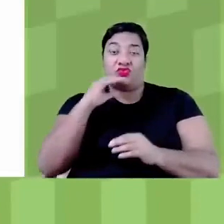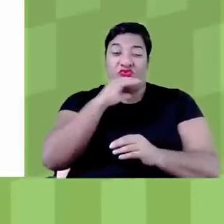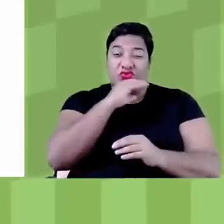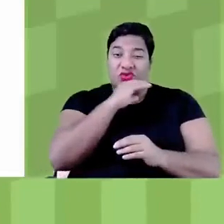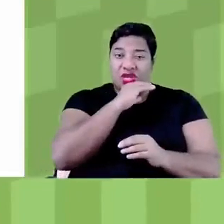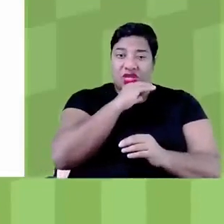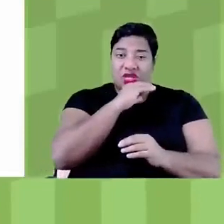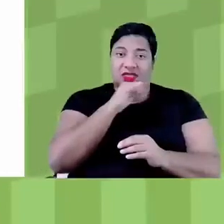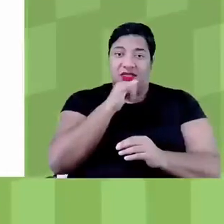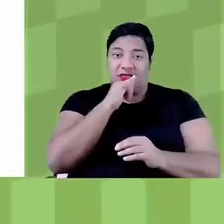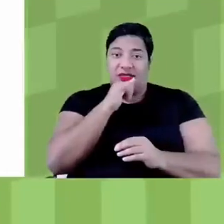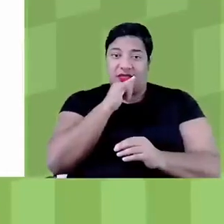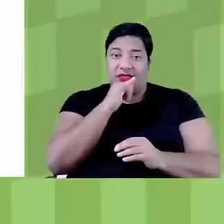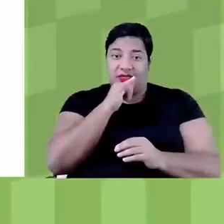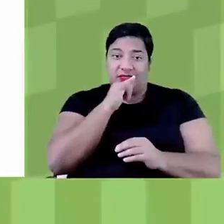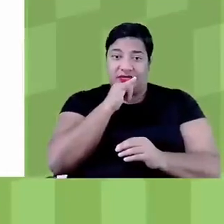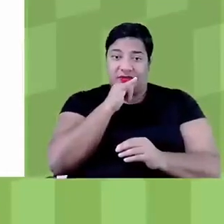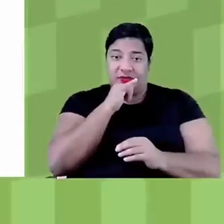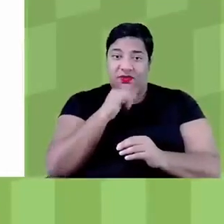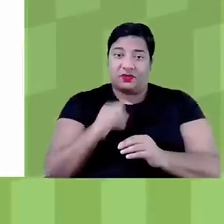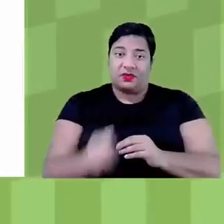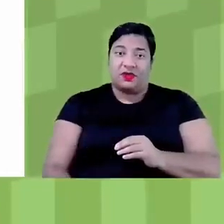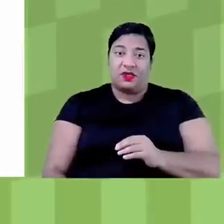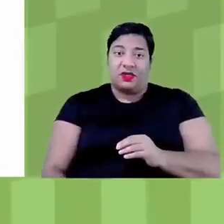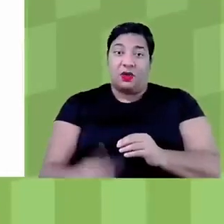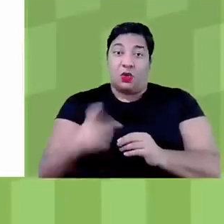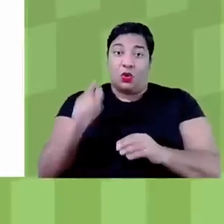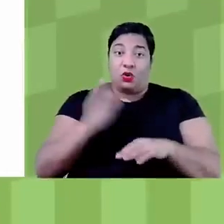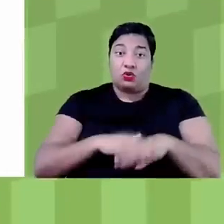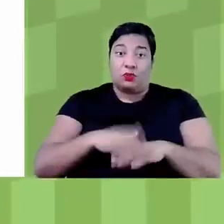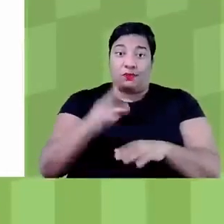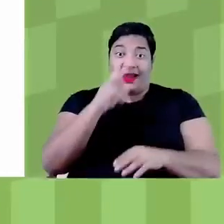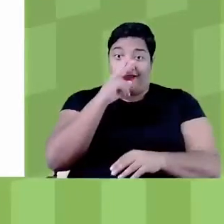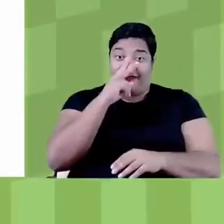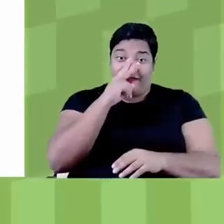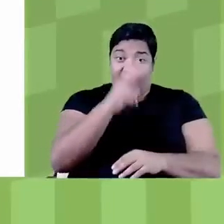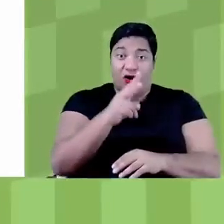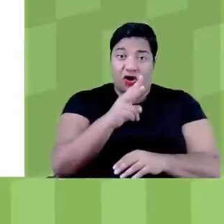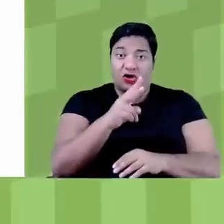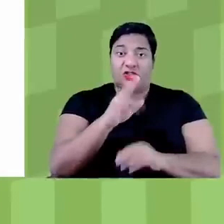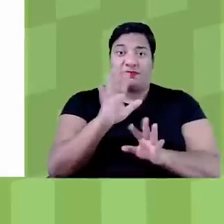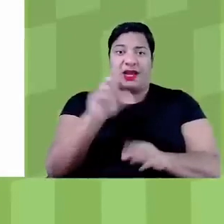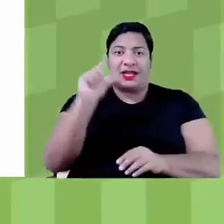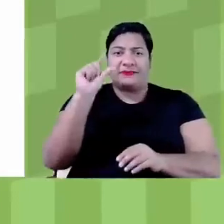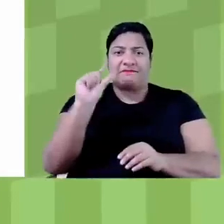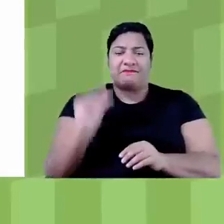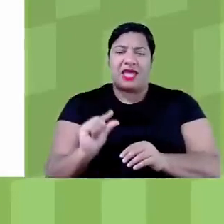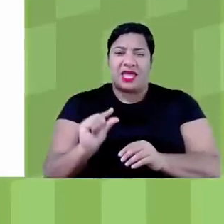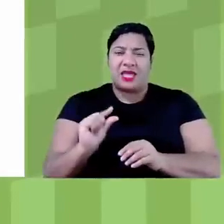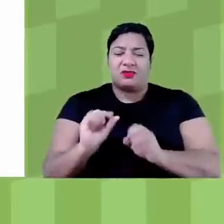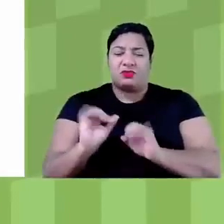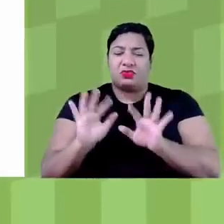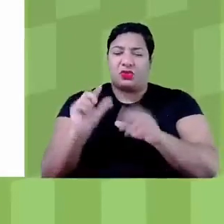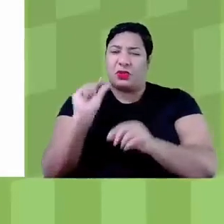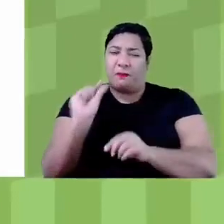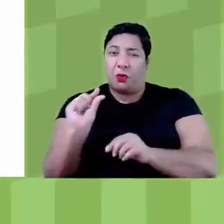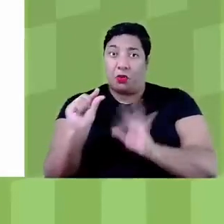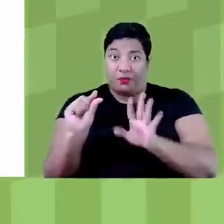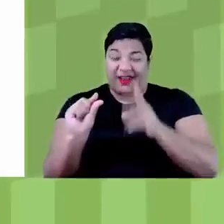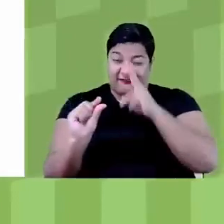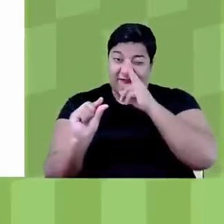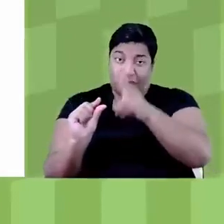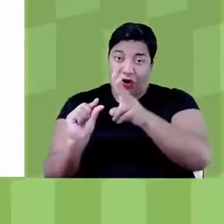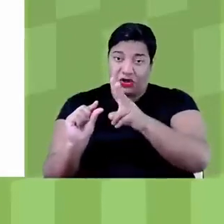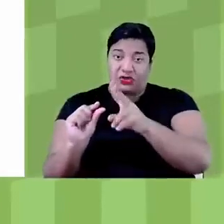o hexafluoreto de enxofre, é o mais forte de todos, mas ele é menos emitido. Mas